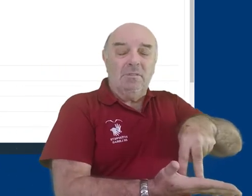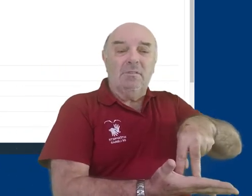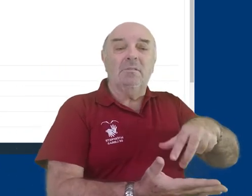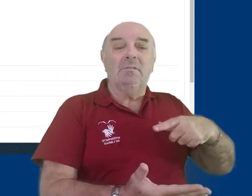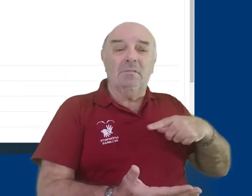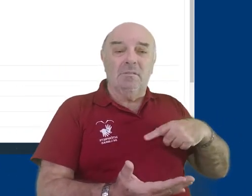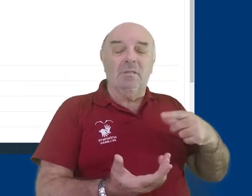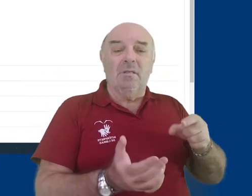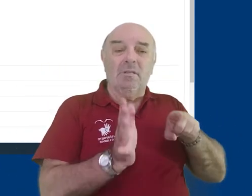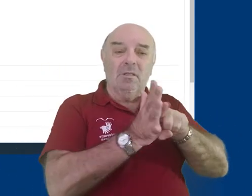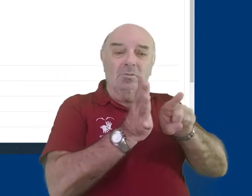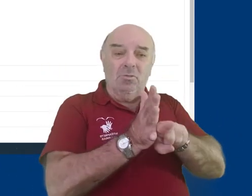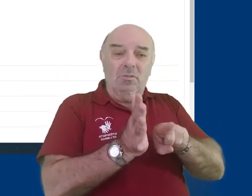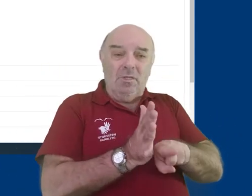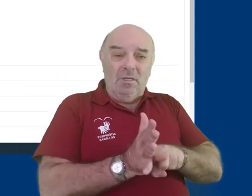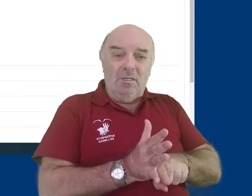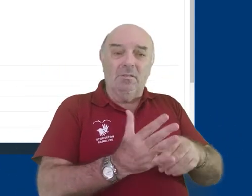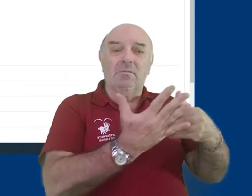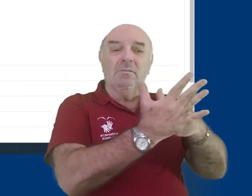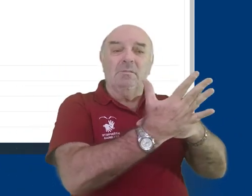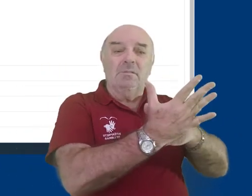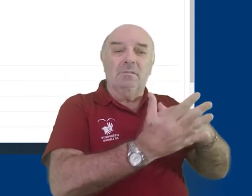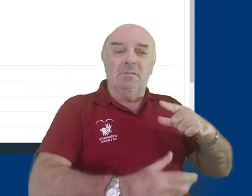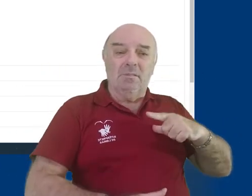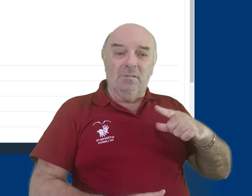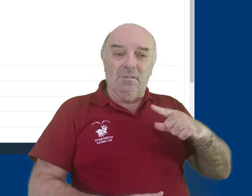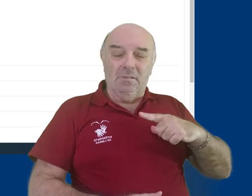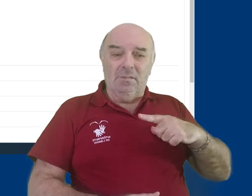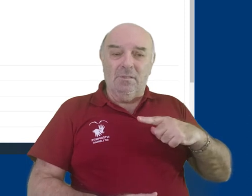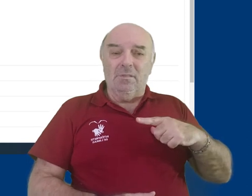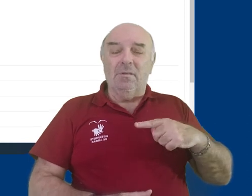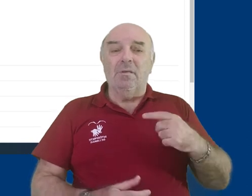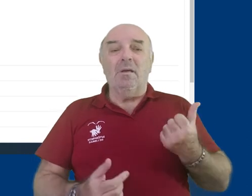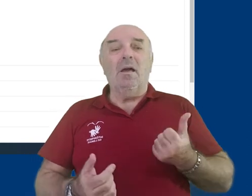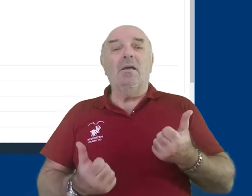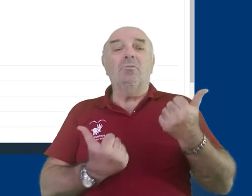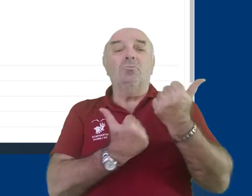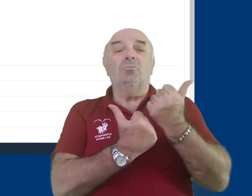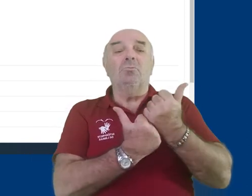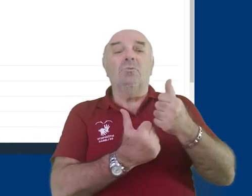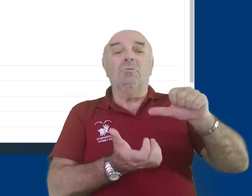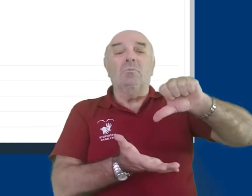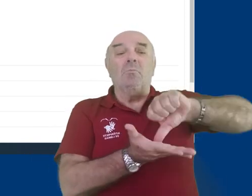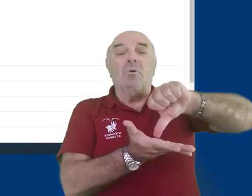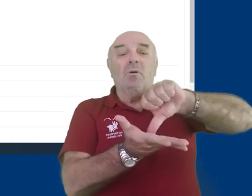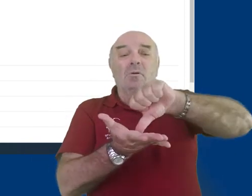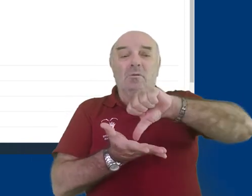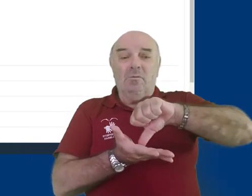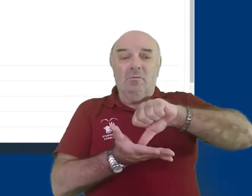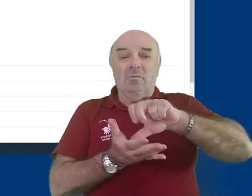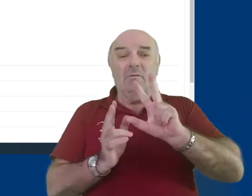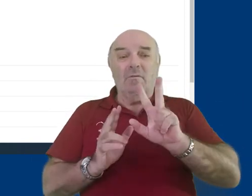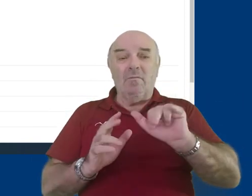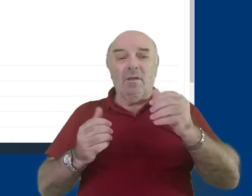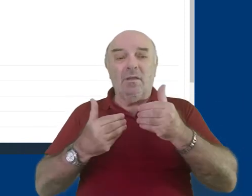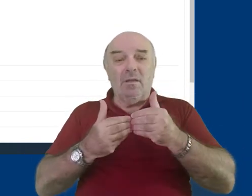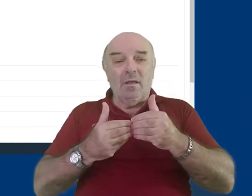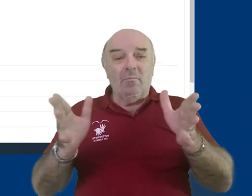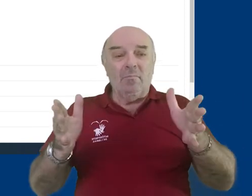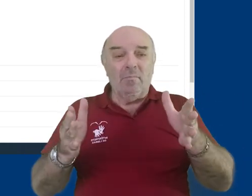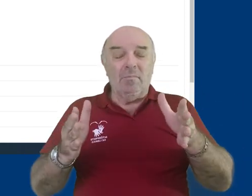presenciais, criamos questionários restritos por senha que os tutores em polo